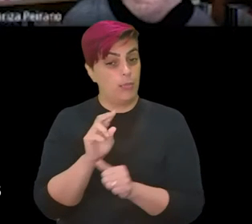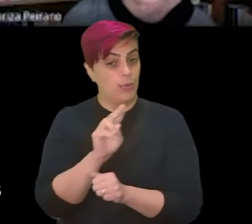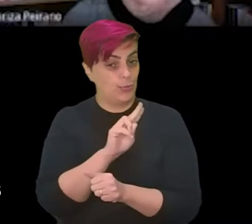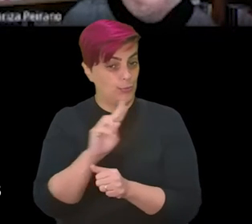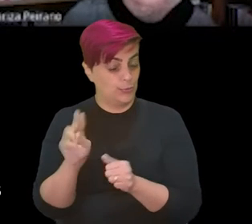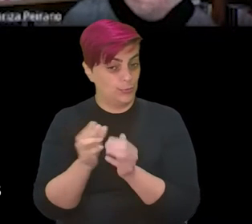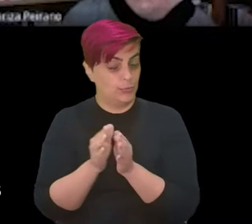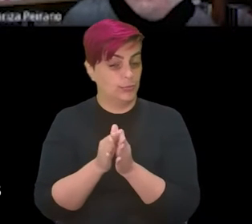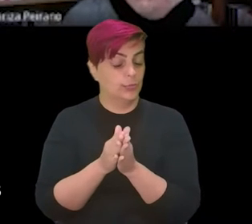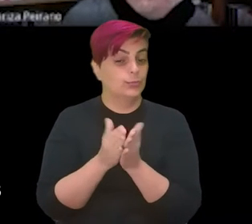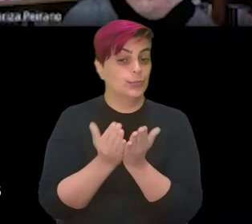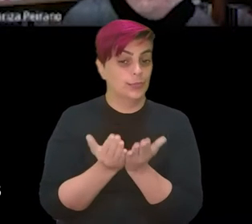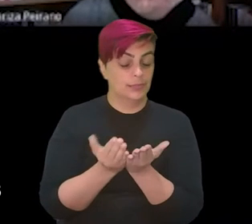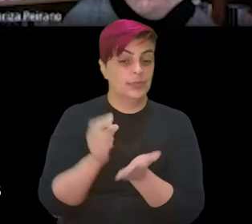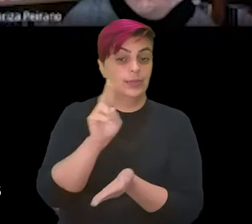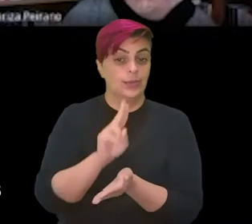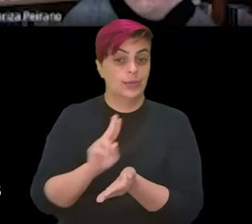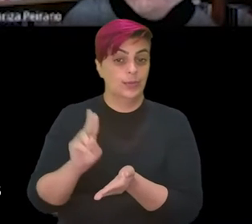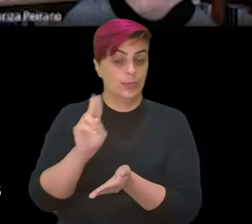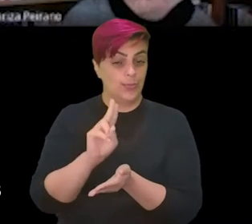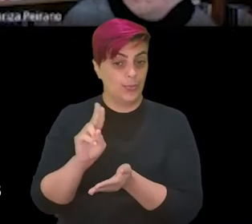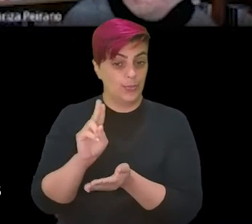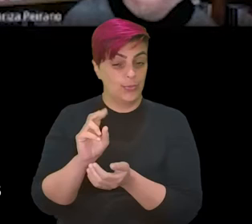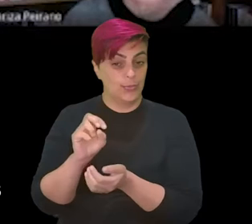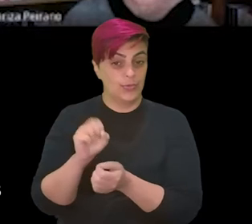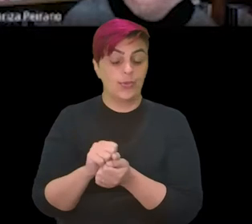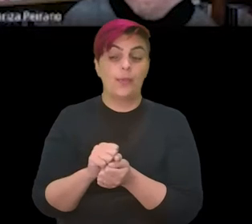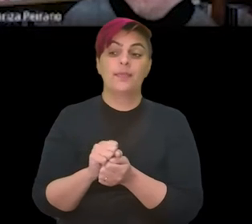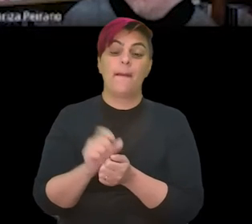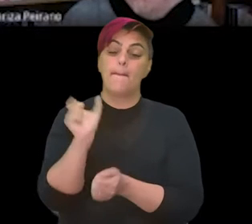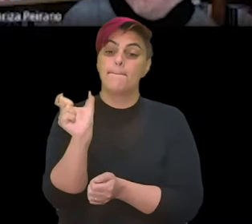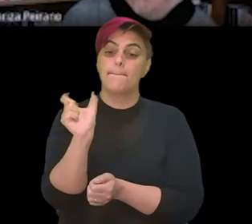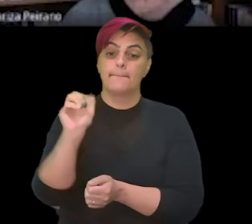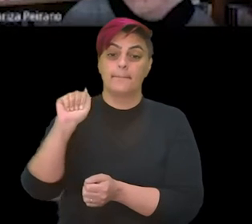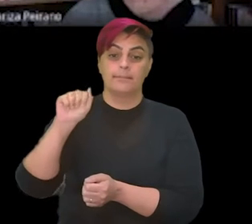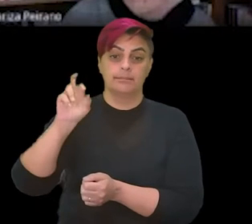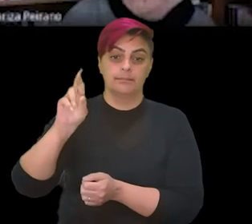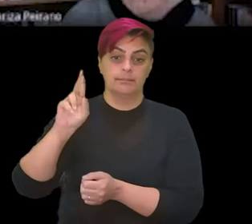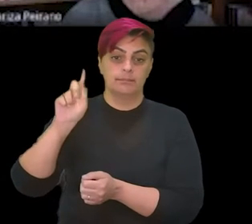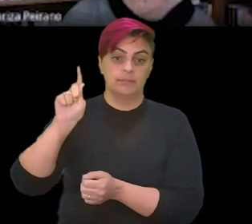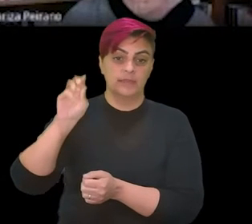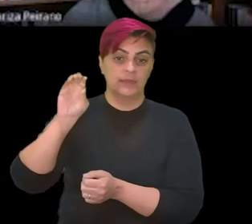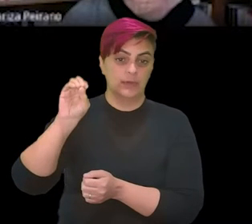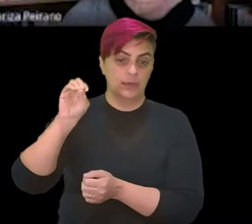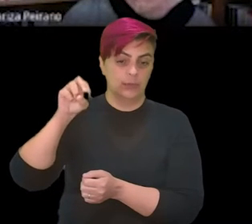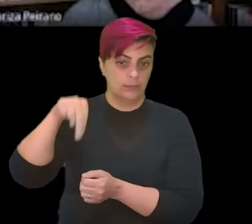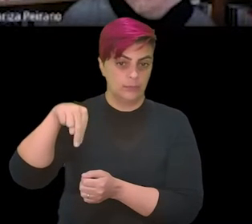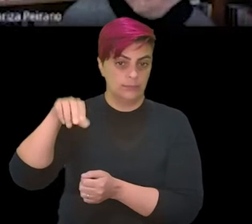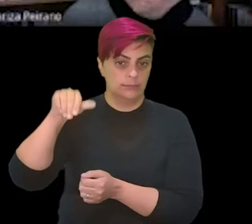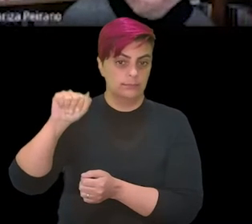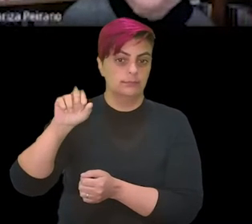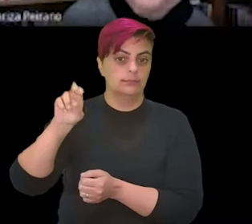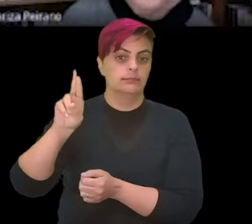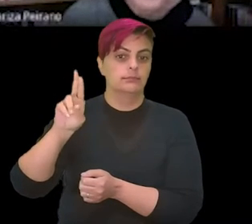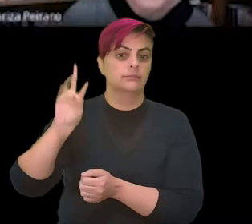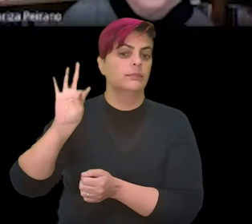editora Routledge, fazendo uso do termo Argonautas, e com um subtítulo detalhado